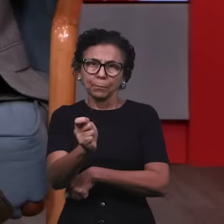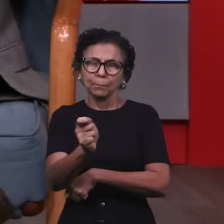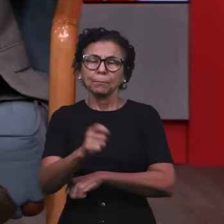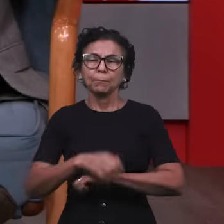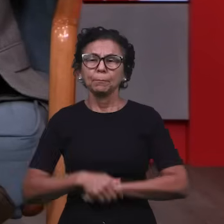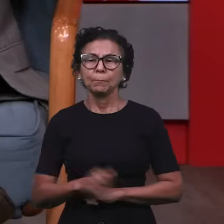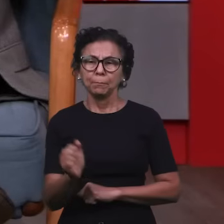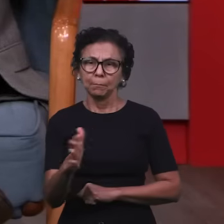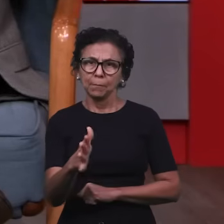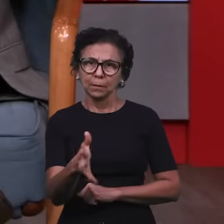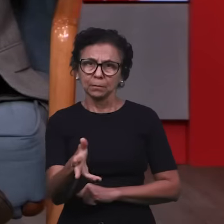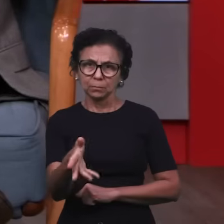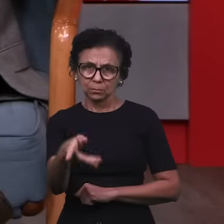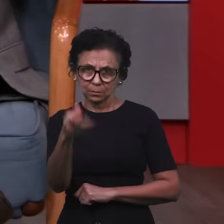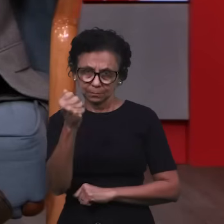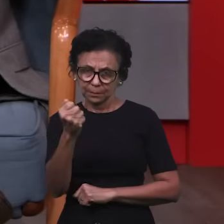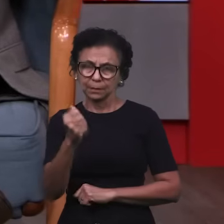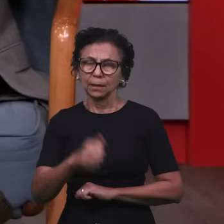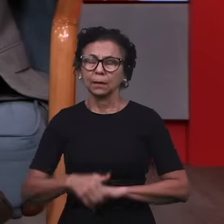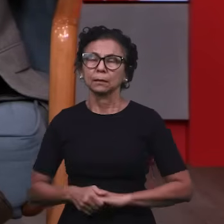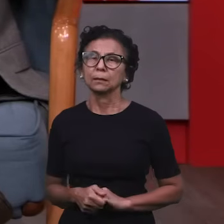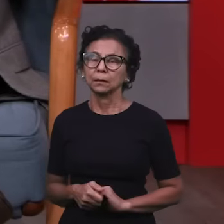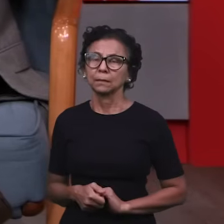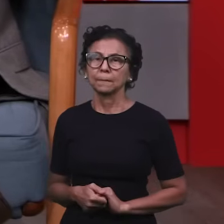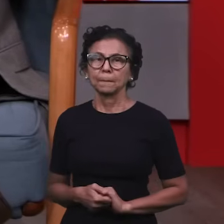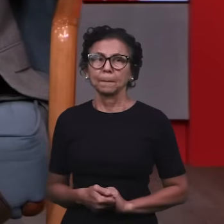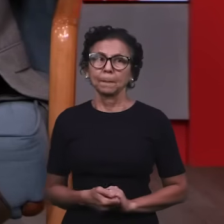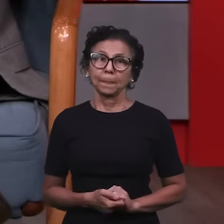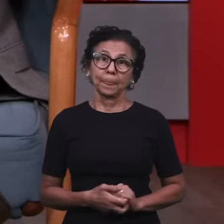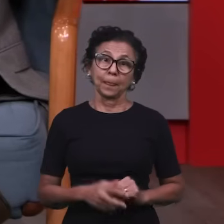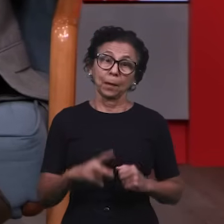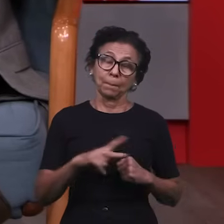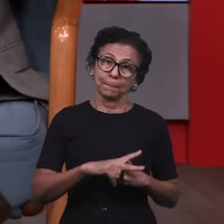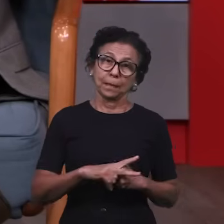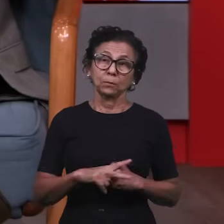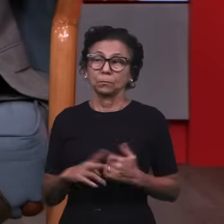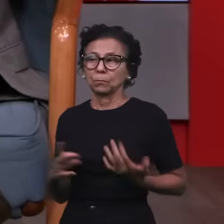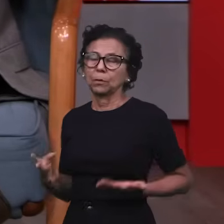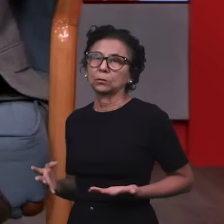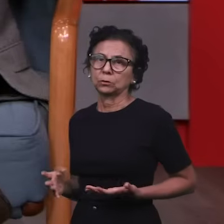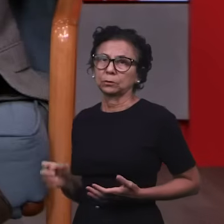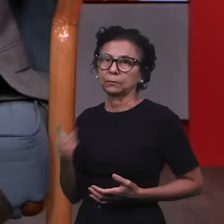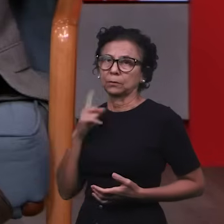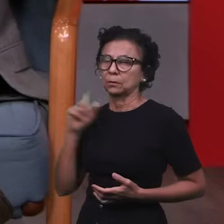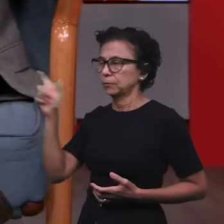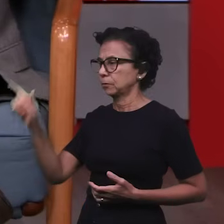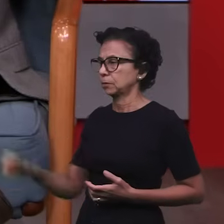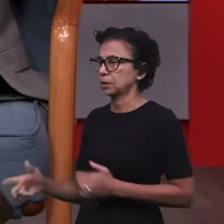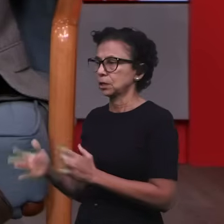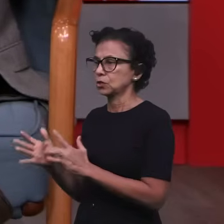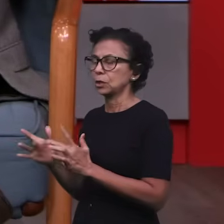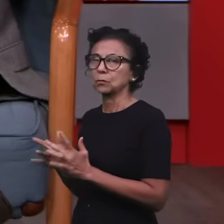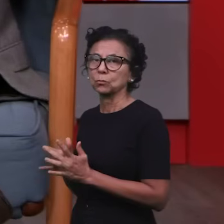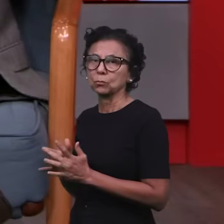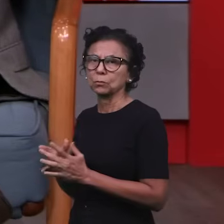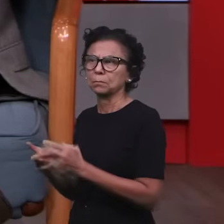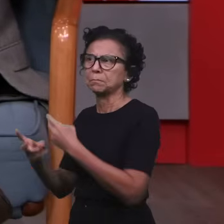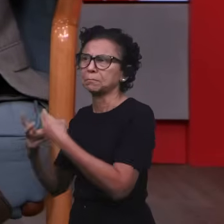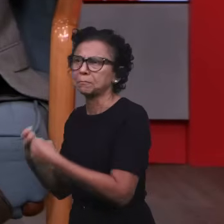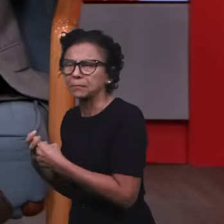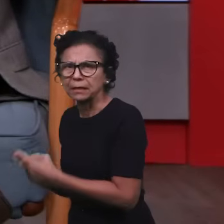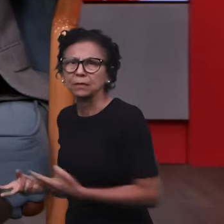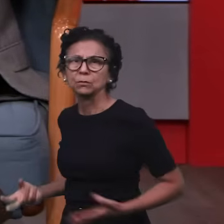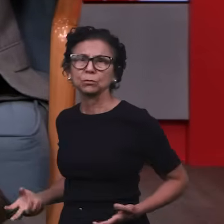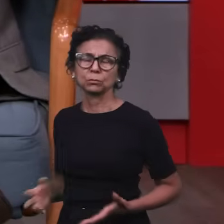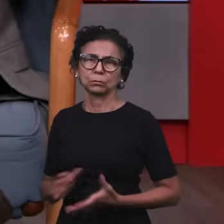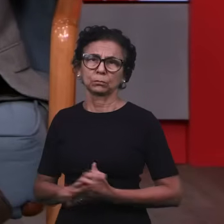de agressão, que foi um ato, claro, ele estava querendo defender, mas foi um ato agressivo. Ele pega